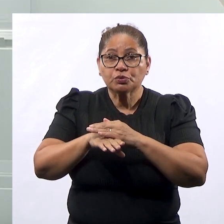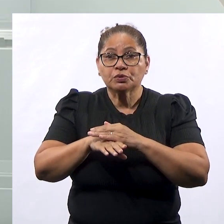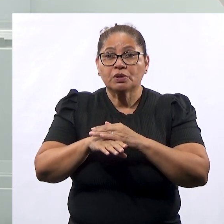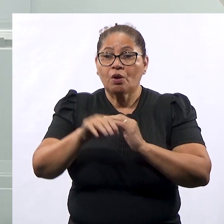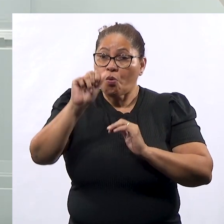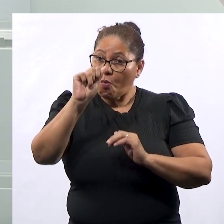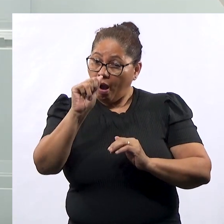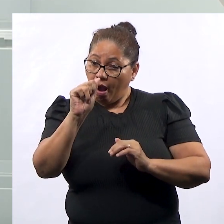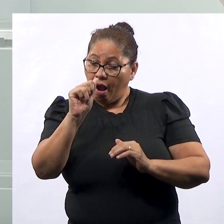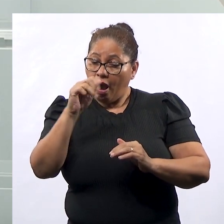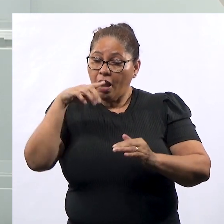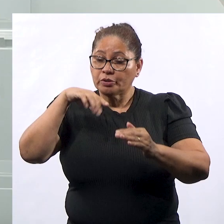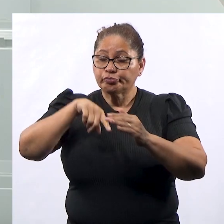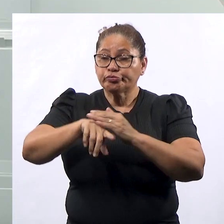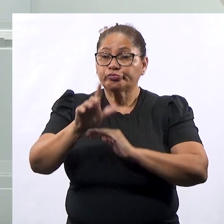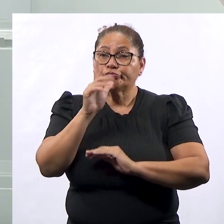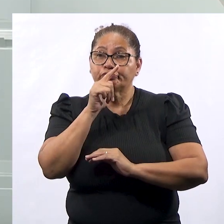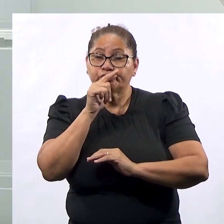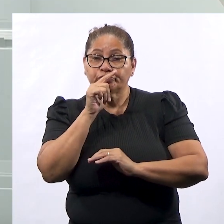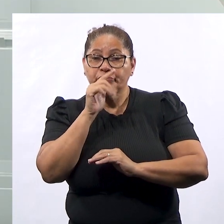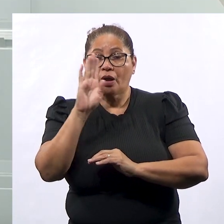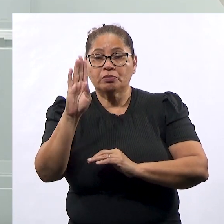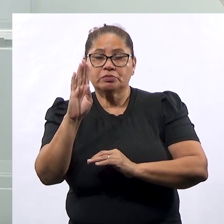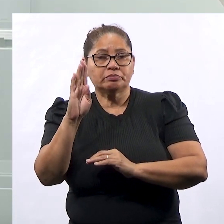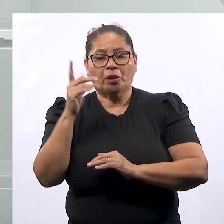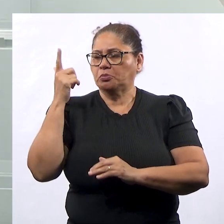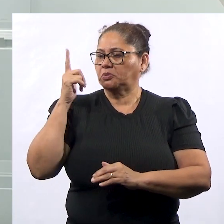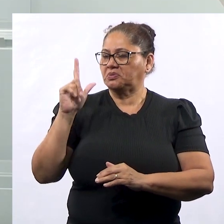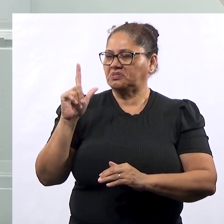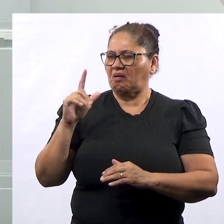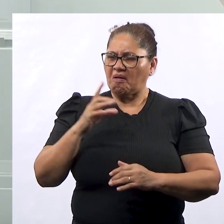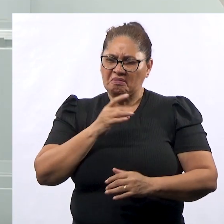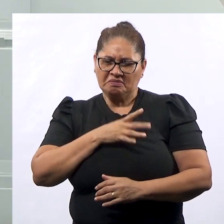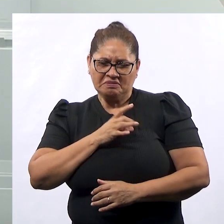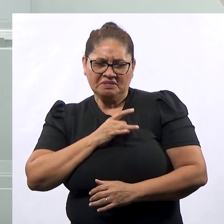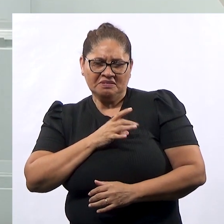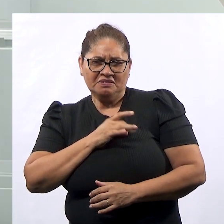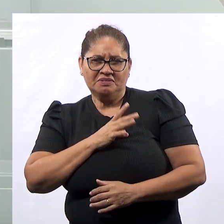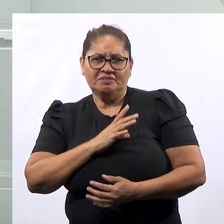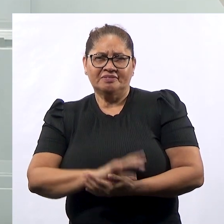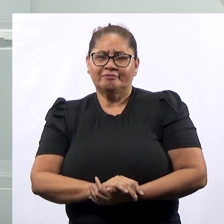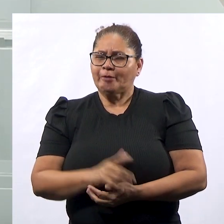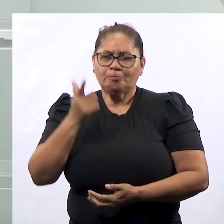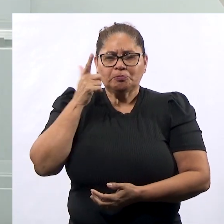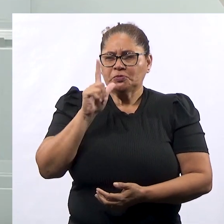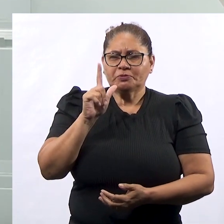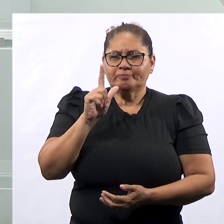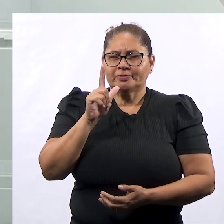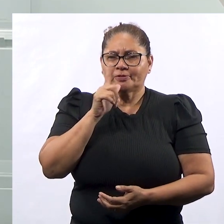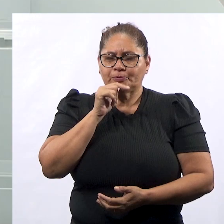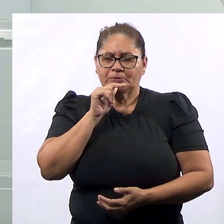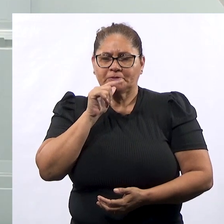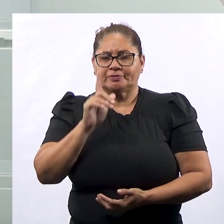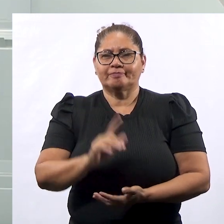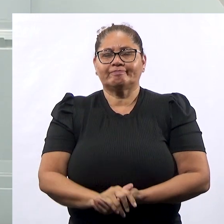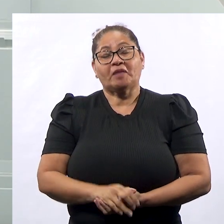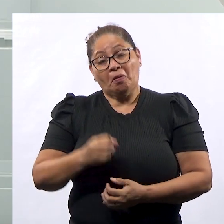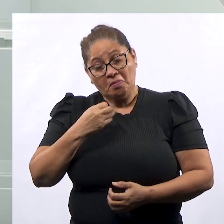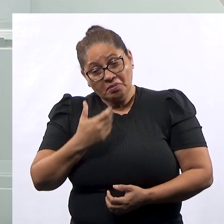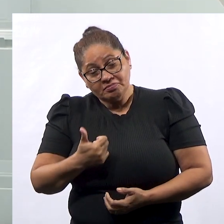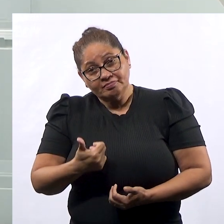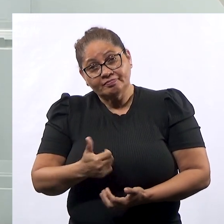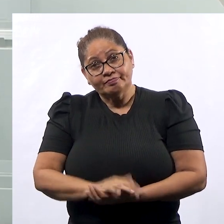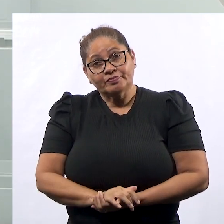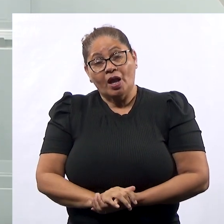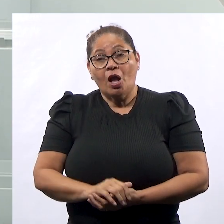Aí o aluno A entrou na água, perfeito. E o aluno B não conseguiu, ficou com medo, né? Não conseguiu entrar na água.